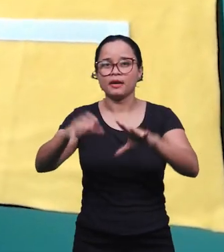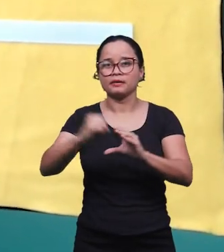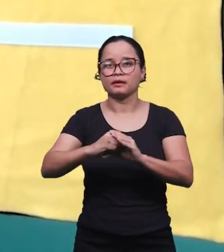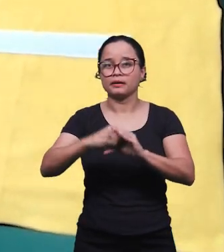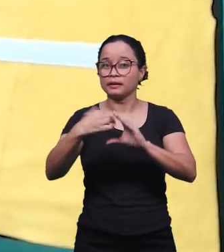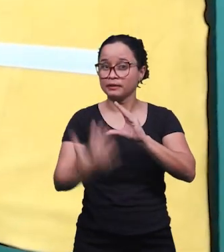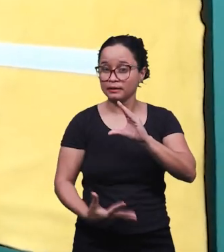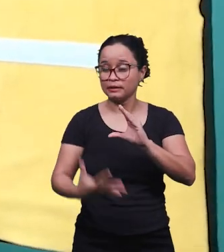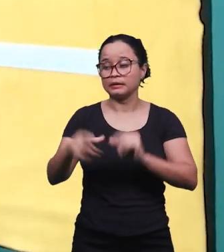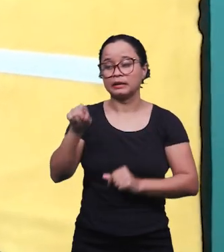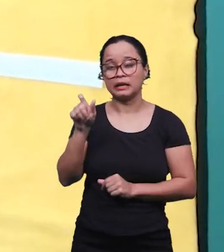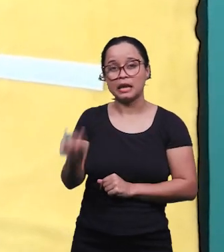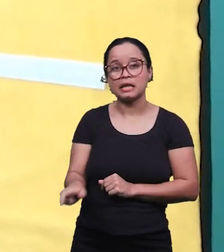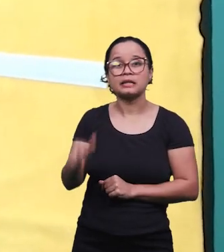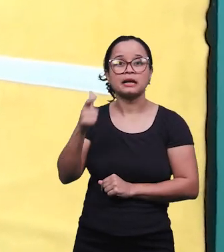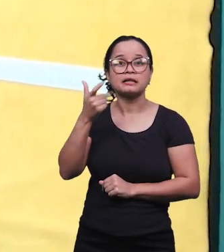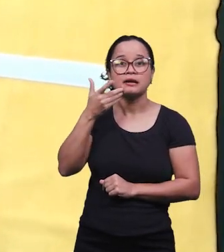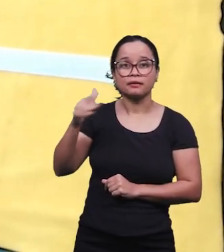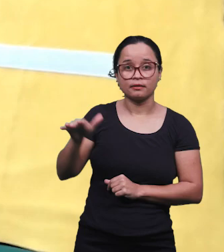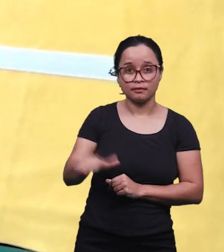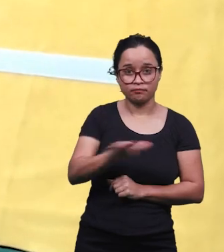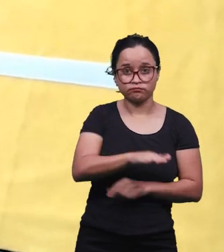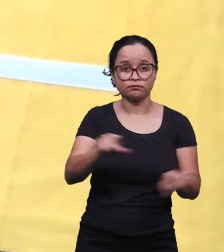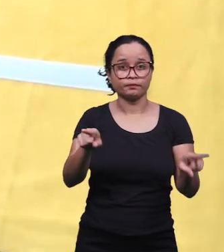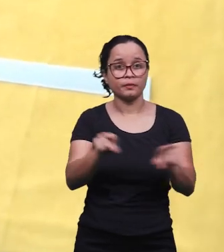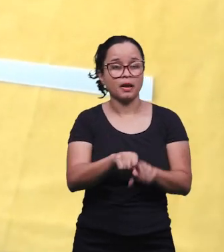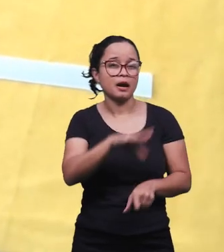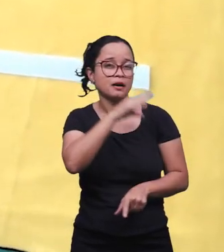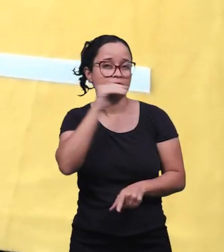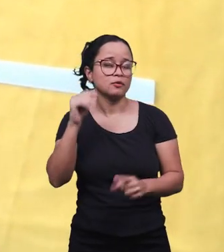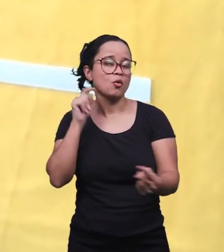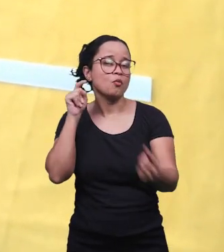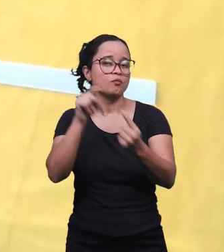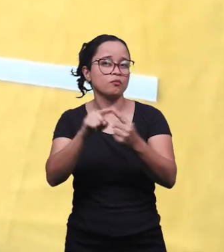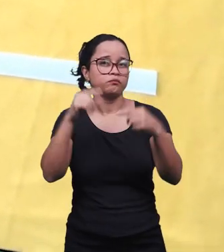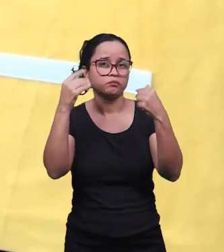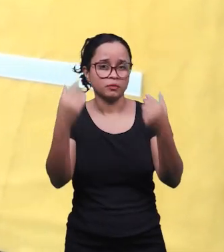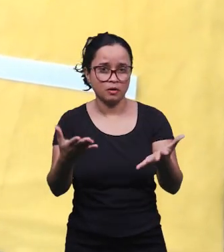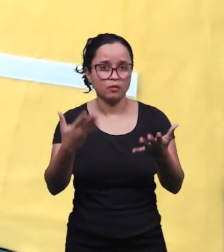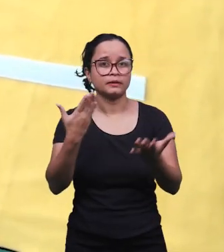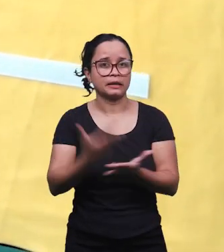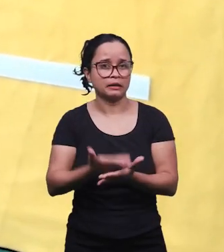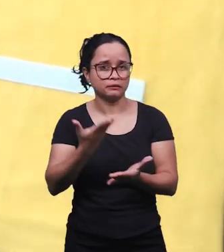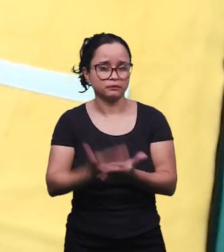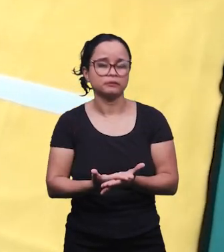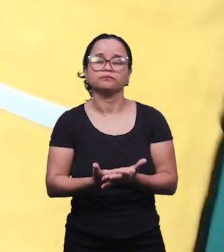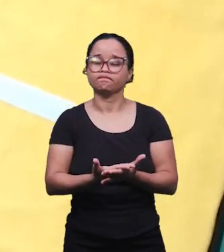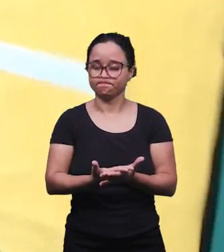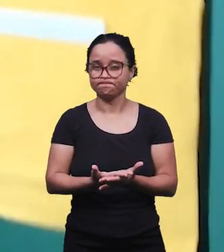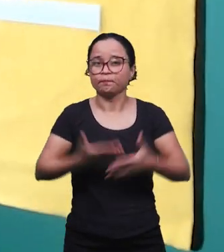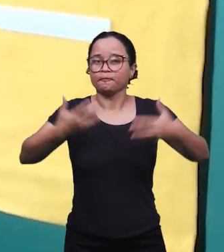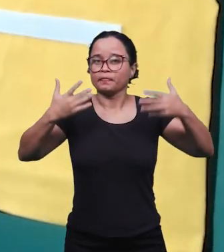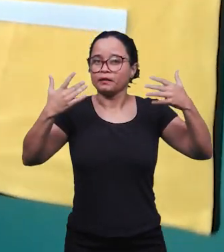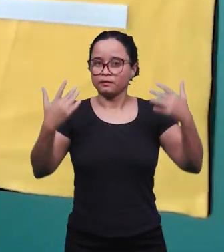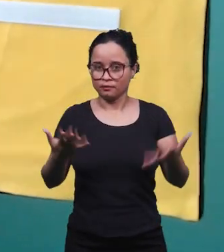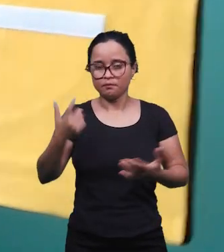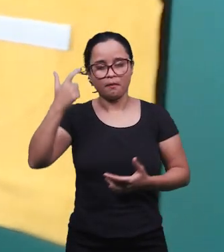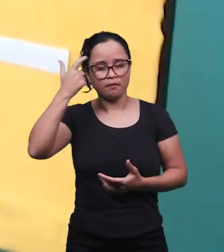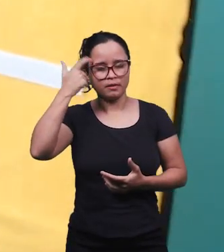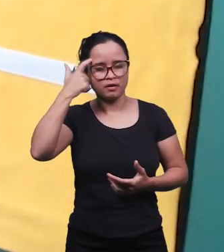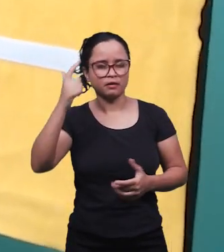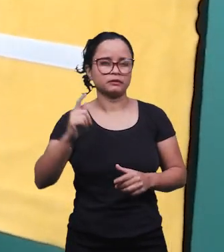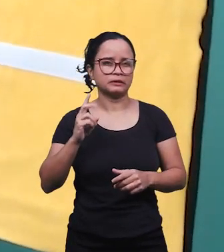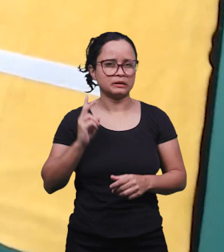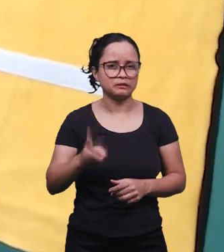característica dessa criança, adolescente e também do objetivo da aula. Bem? Então, sempre